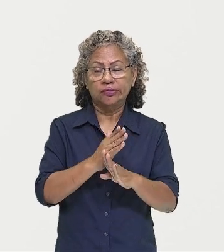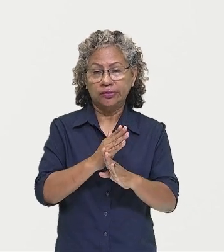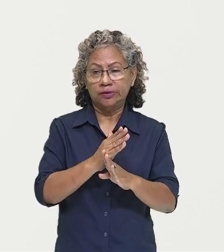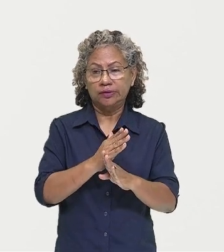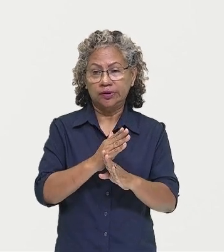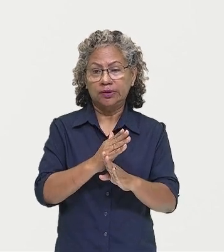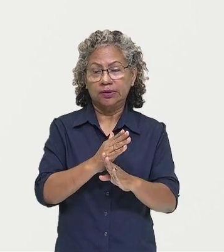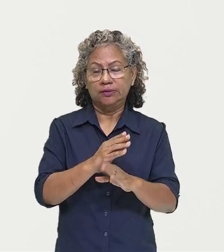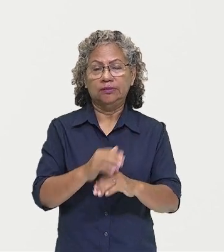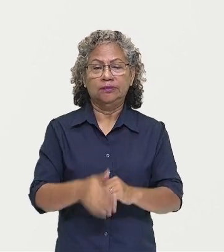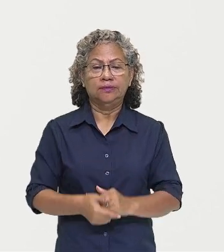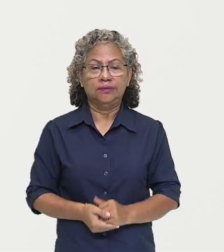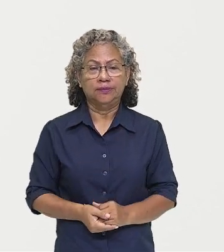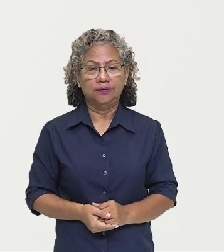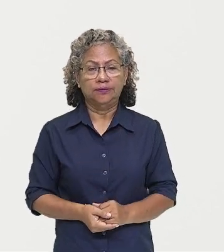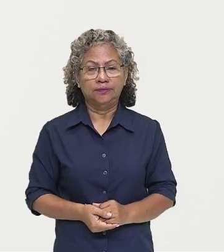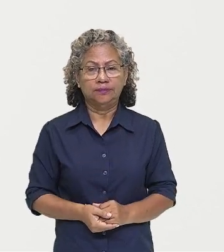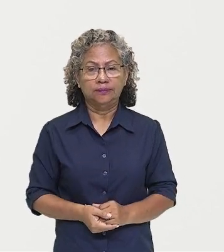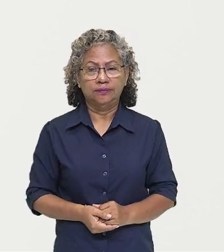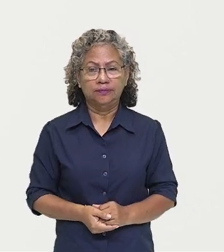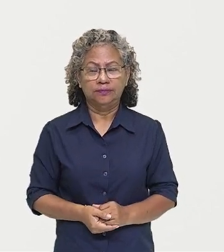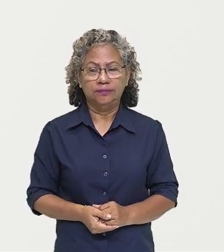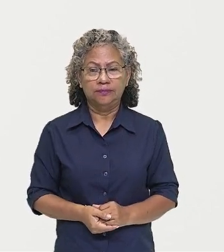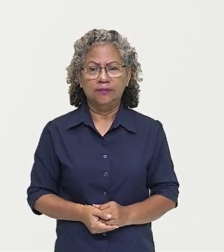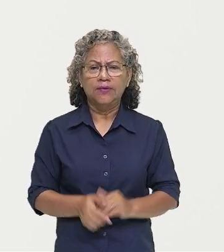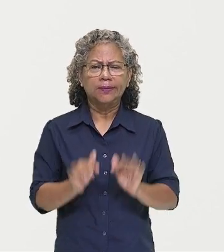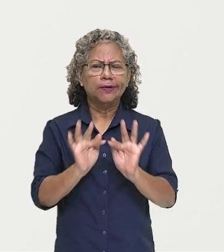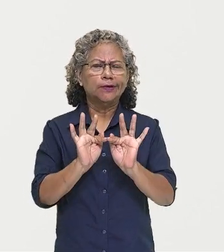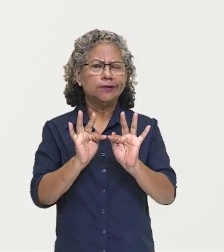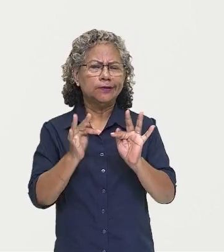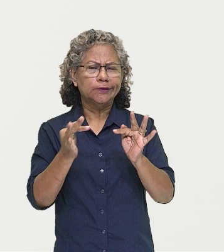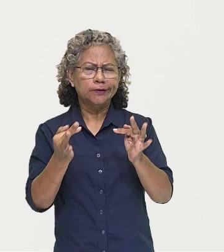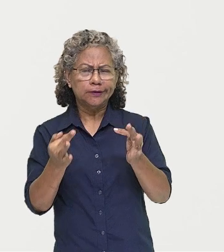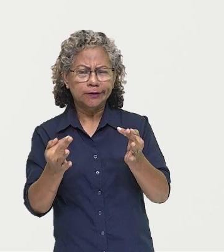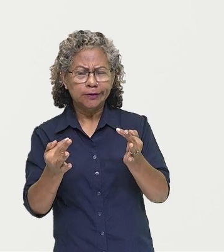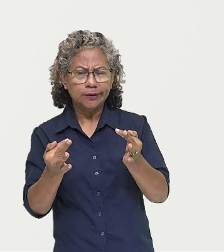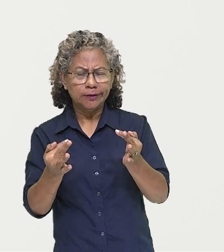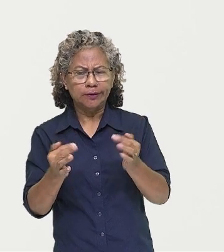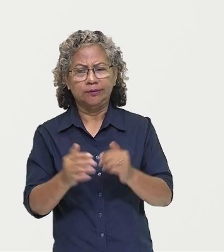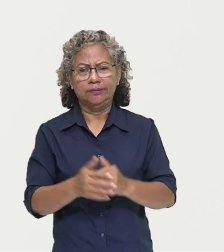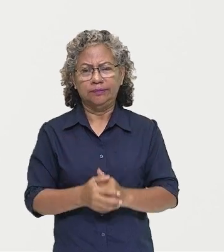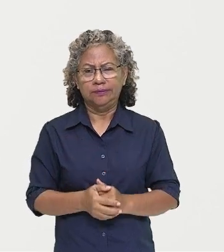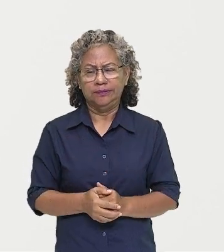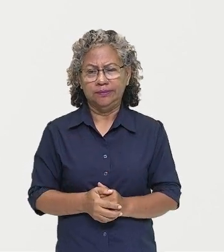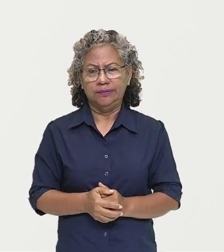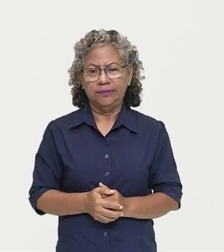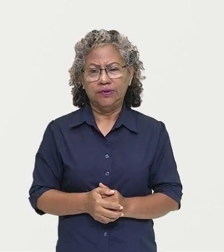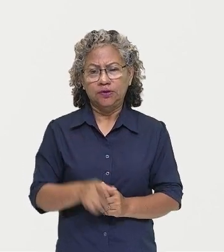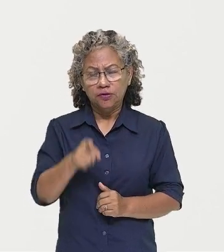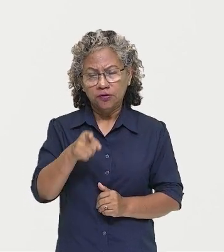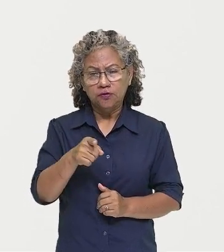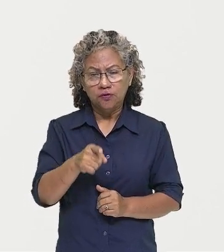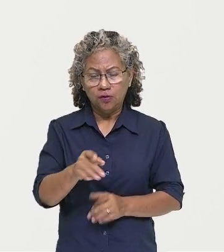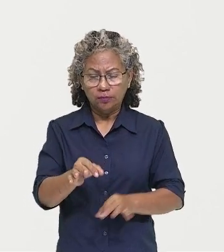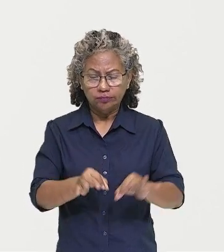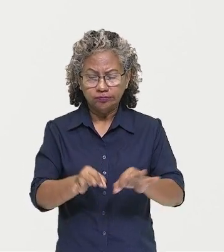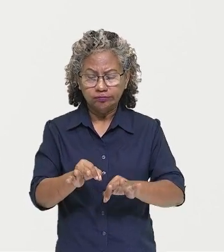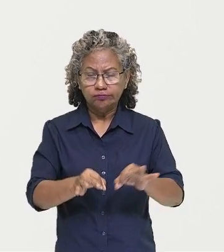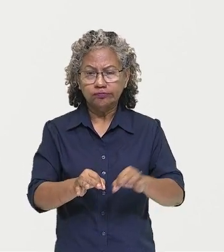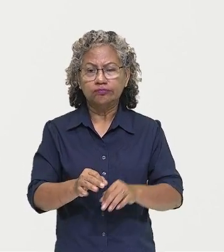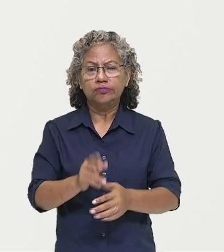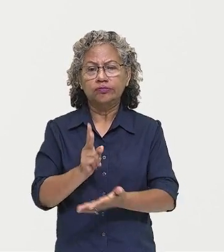de Newton, a expressão bem simples, é uma equação que você vai utilizar